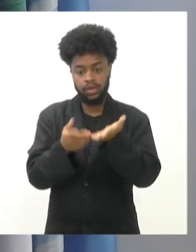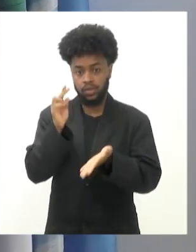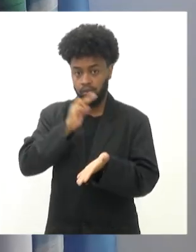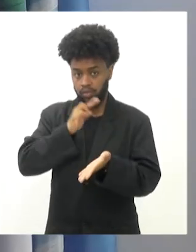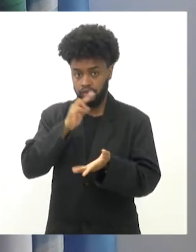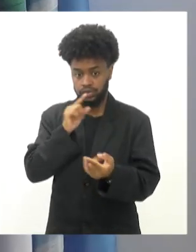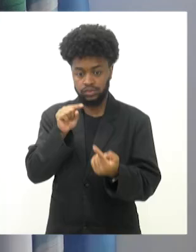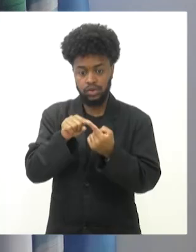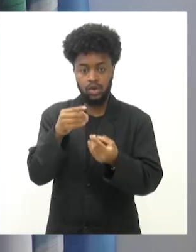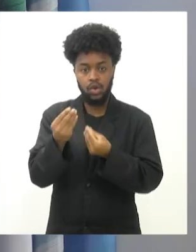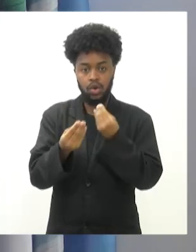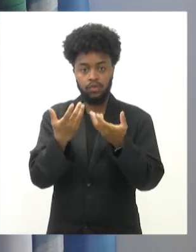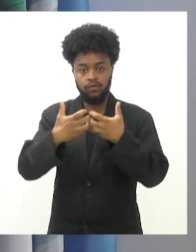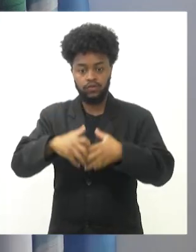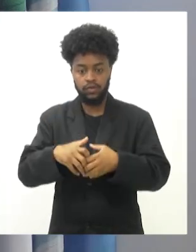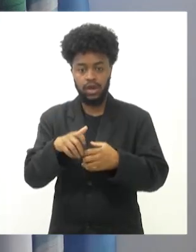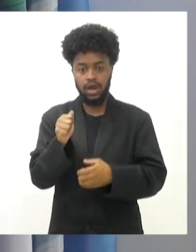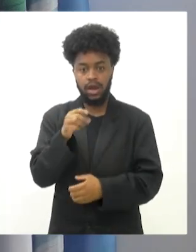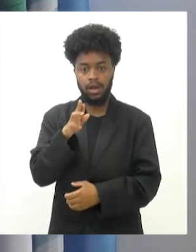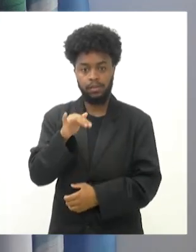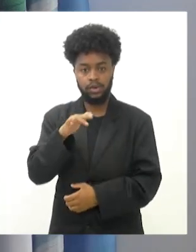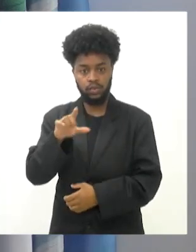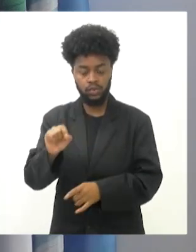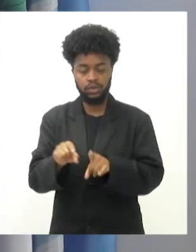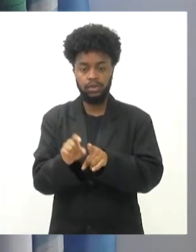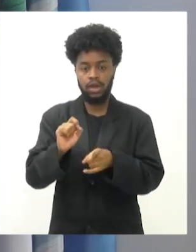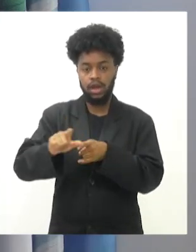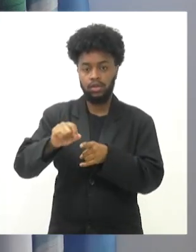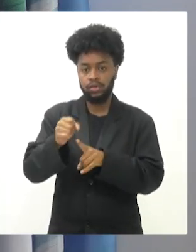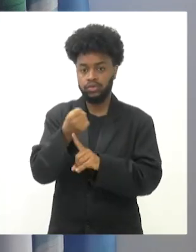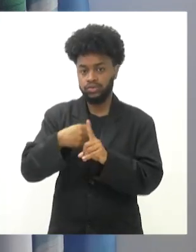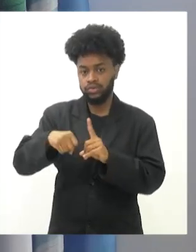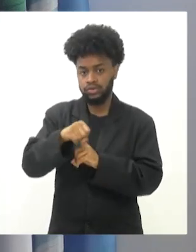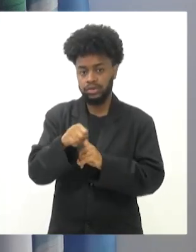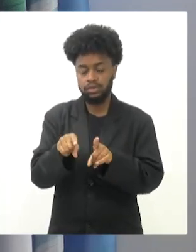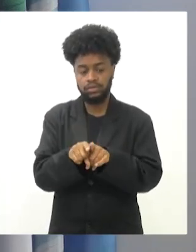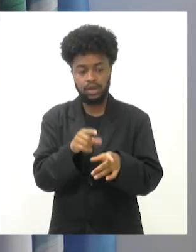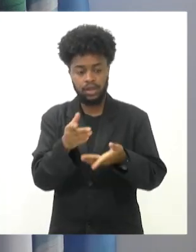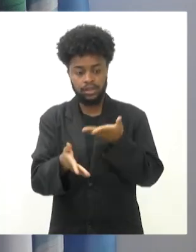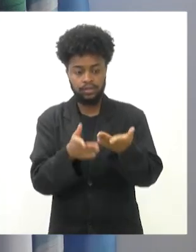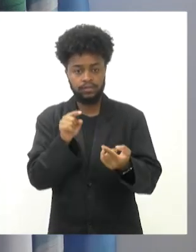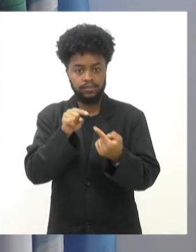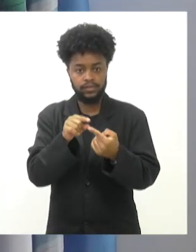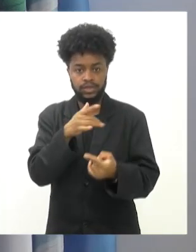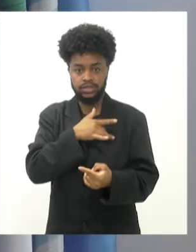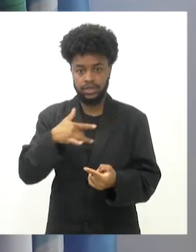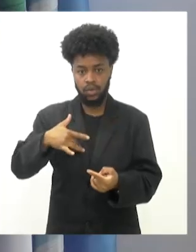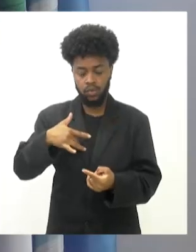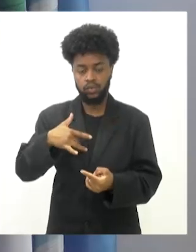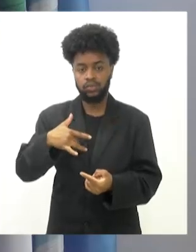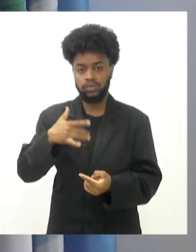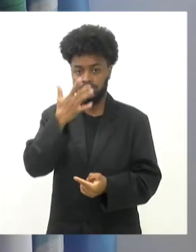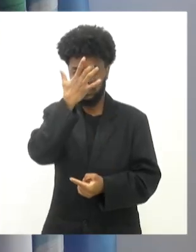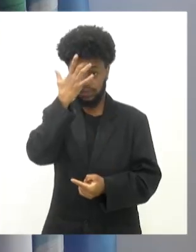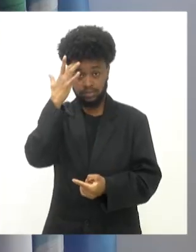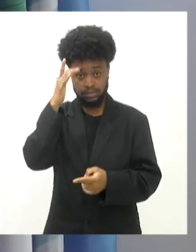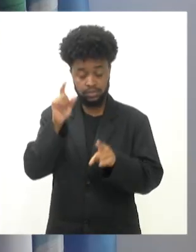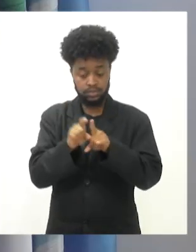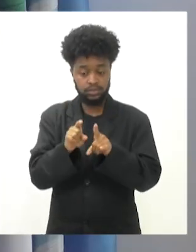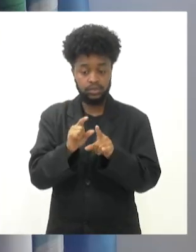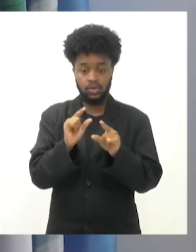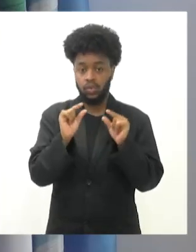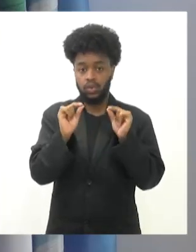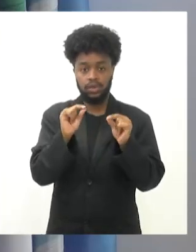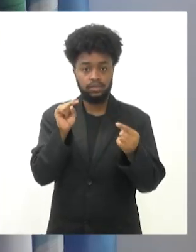emergencial, funcionamento dos abrigos, concessão do aluguel social e programas habitacionais, atendimento em saúde física e mental, reconstrução de moradias e equipamentos